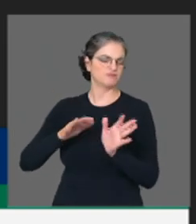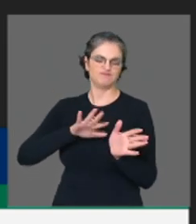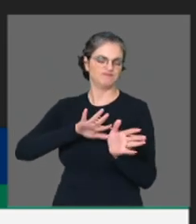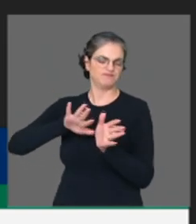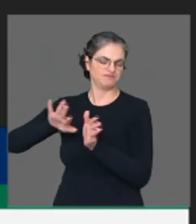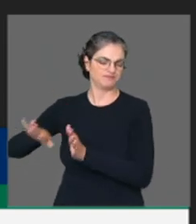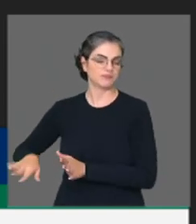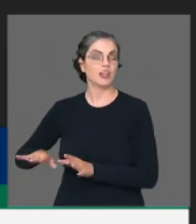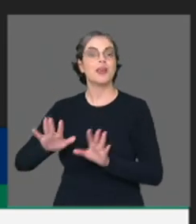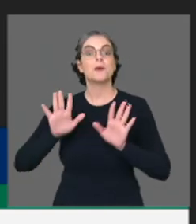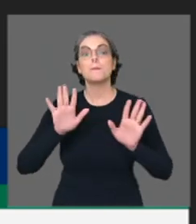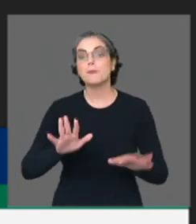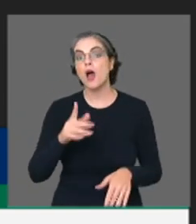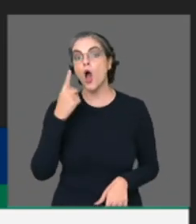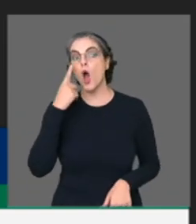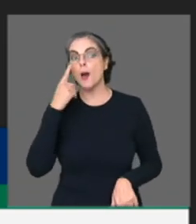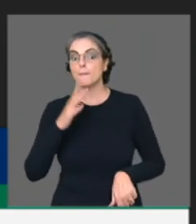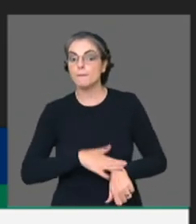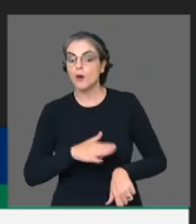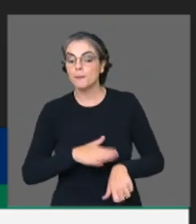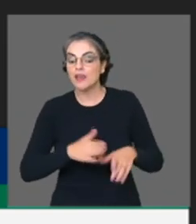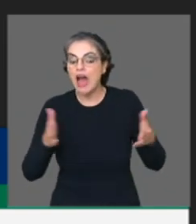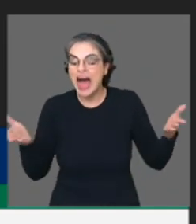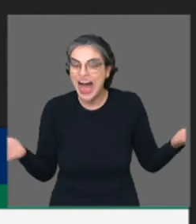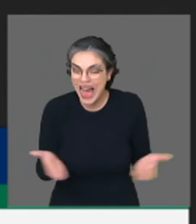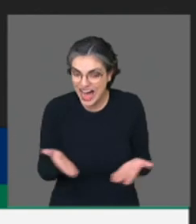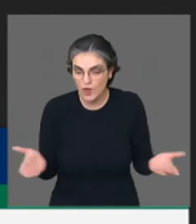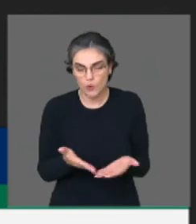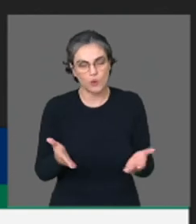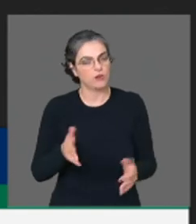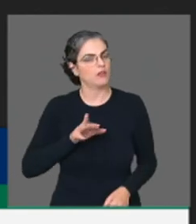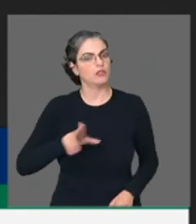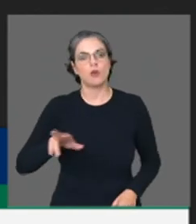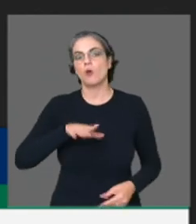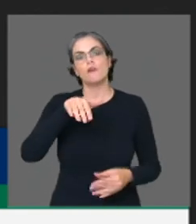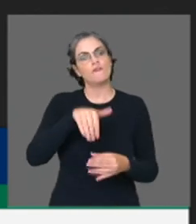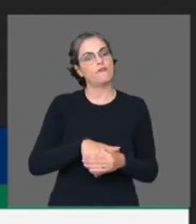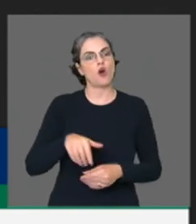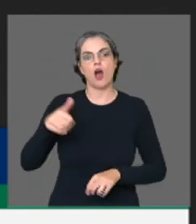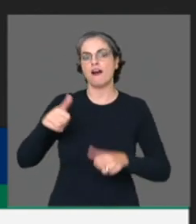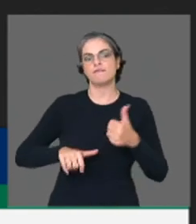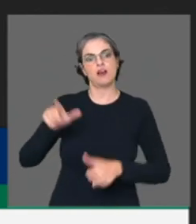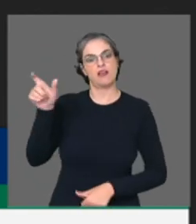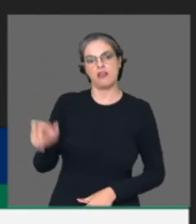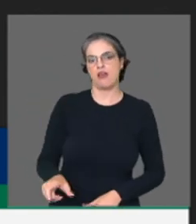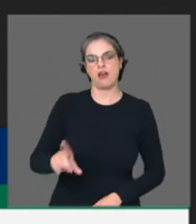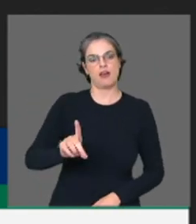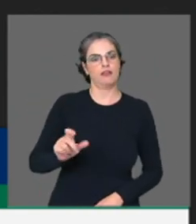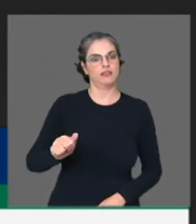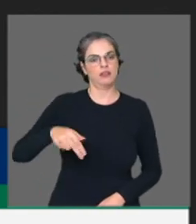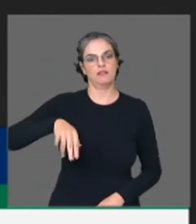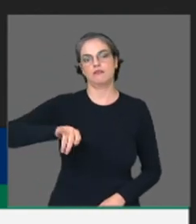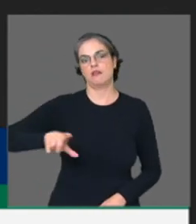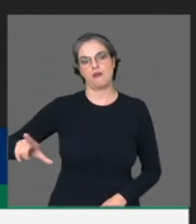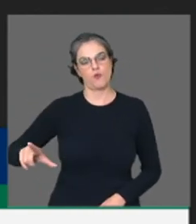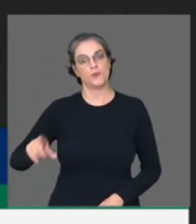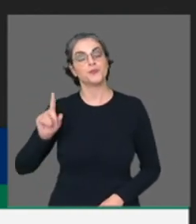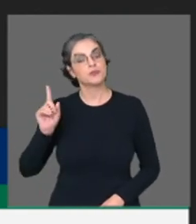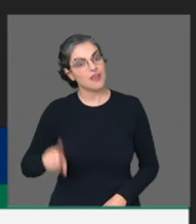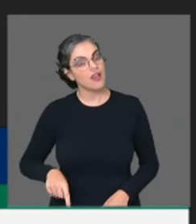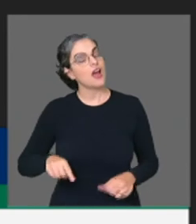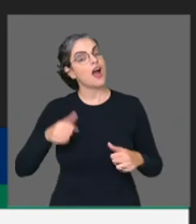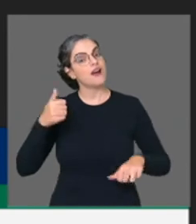momento de já julgarmos o comportamento dele. Esse é o momento de julgarmos se a ação